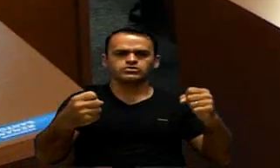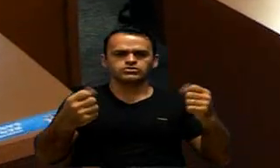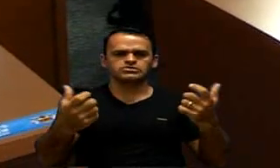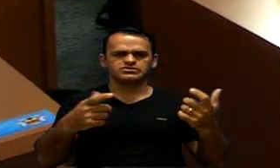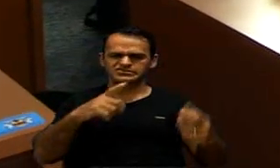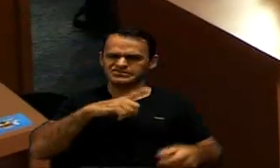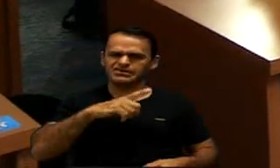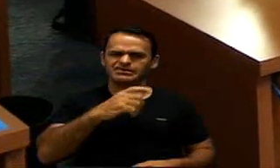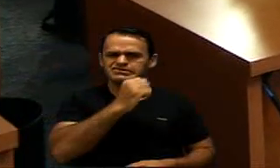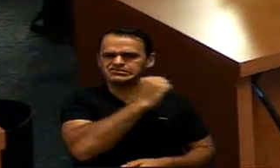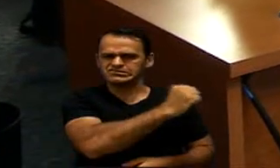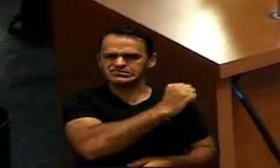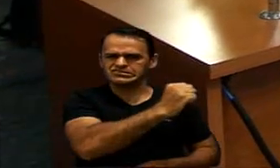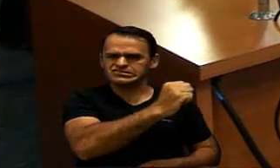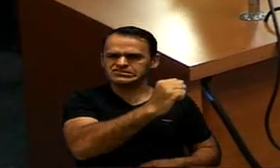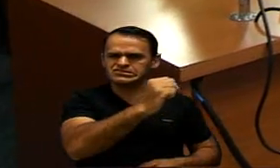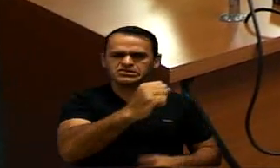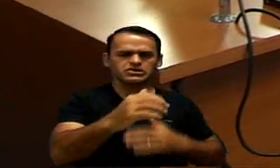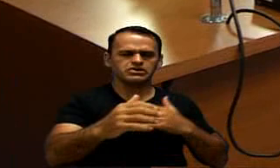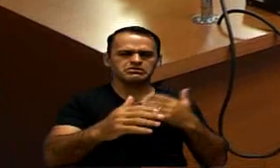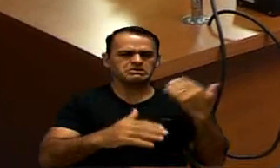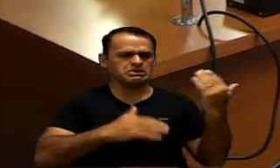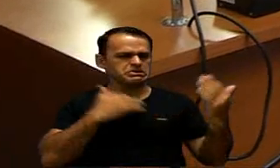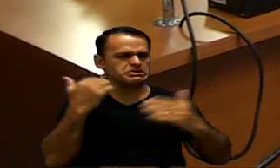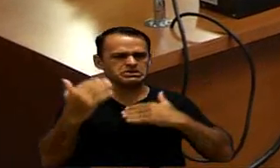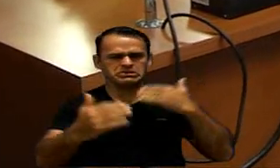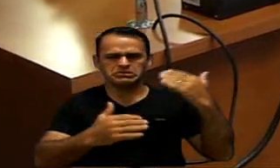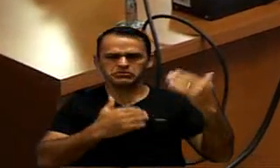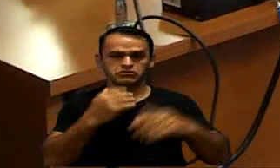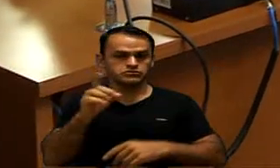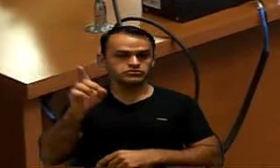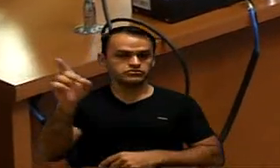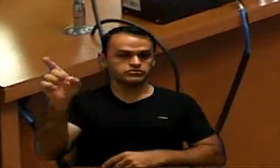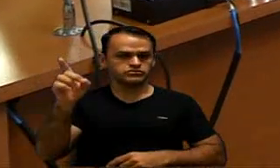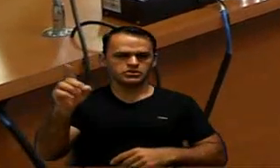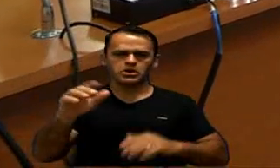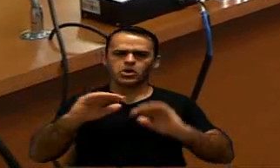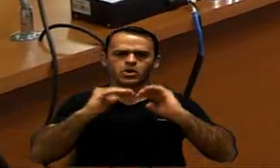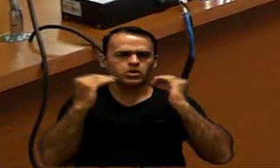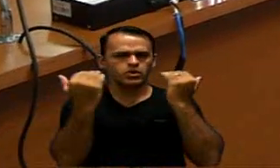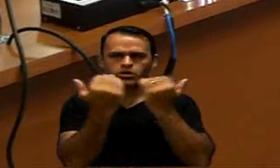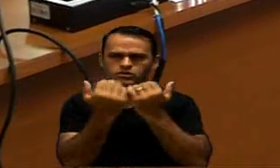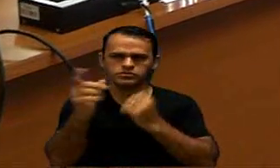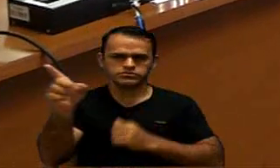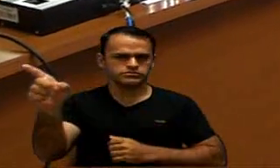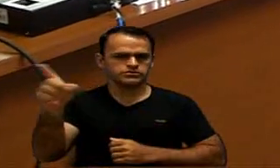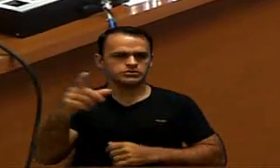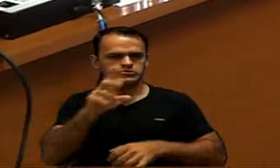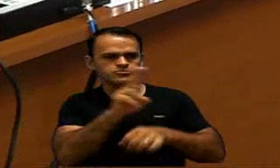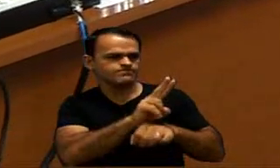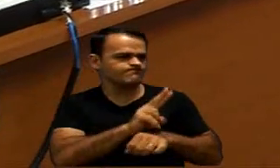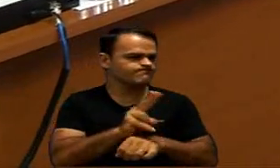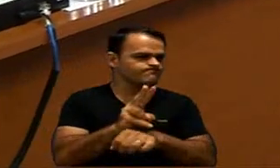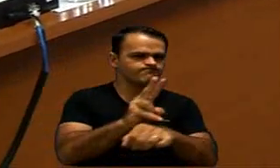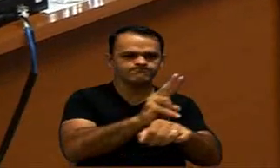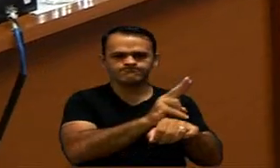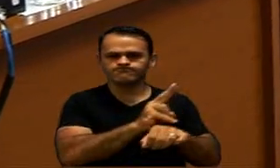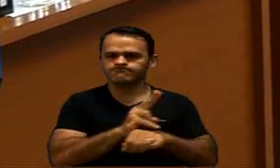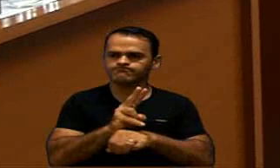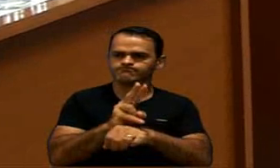as mortes de jovens que estavam ocorrendo, né, na comunidade que ela atuava, né, que